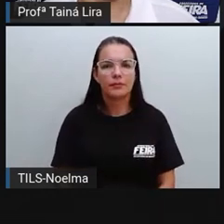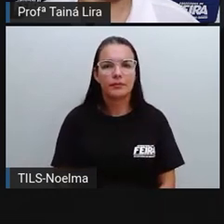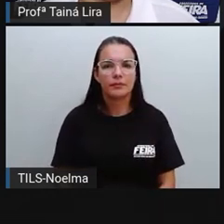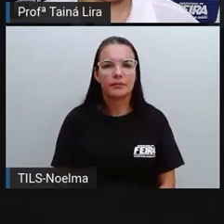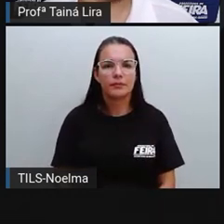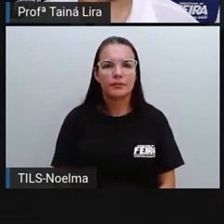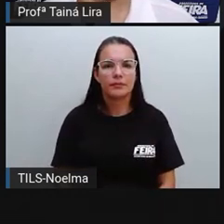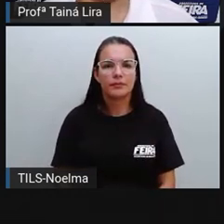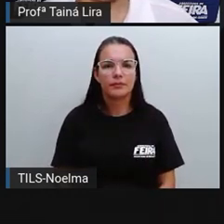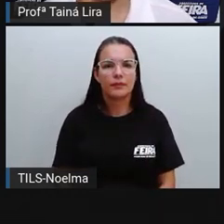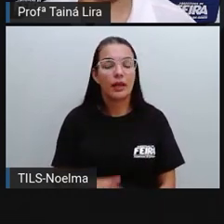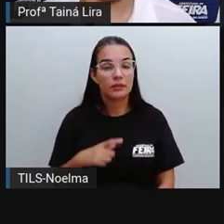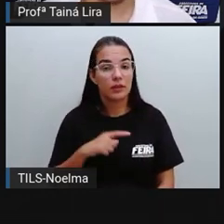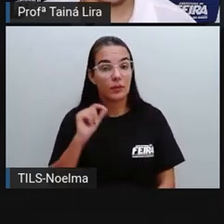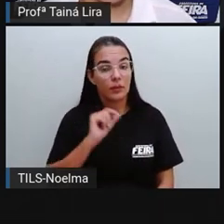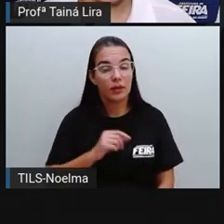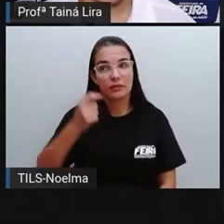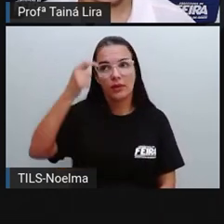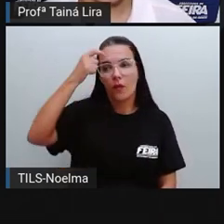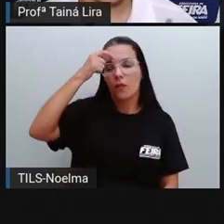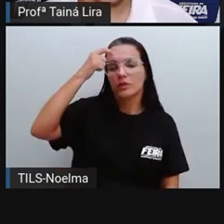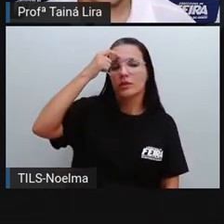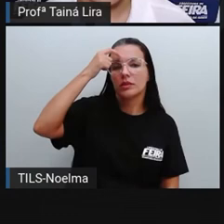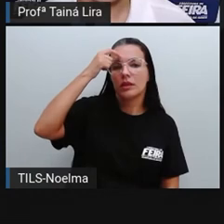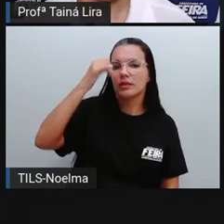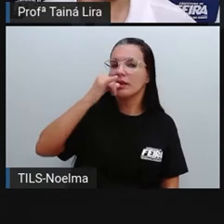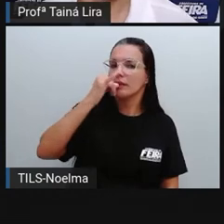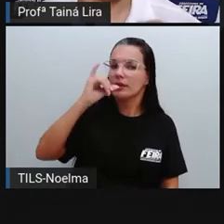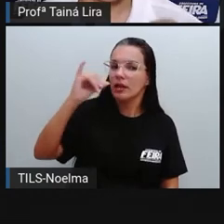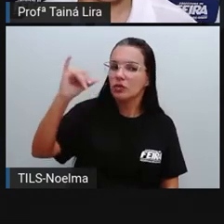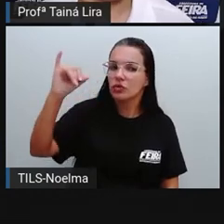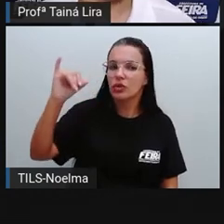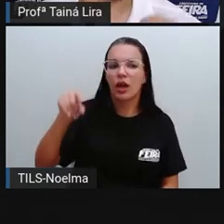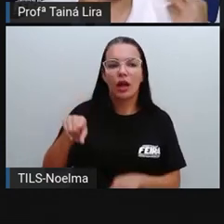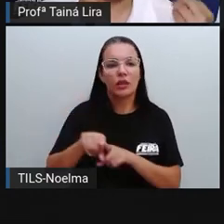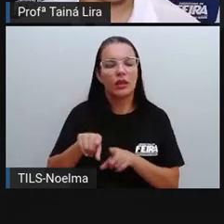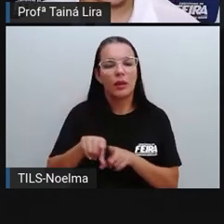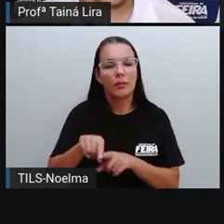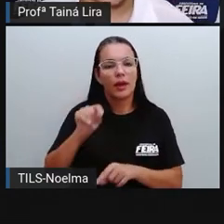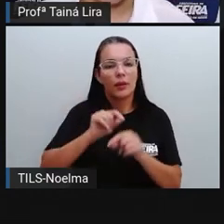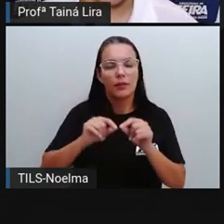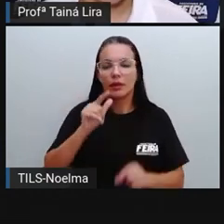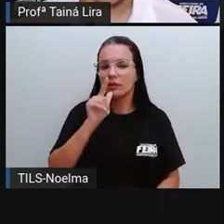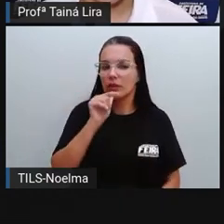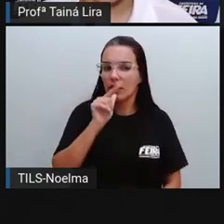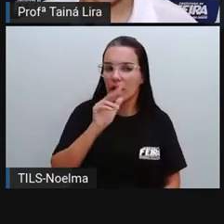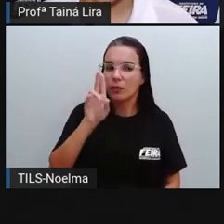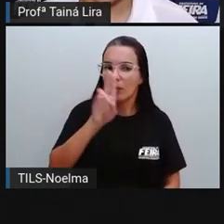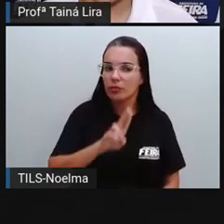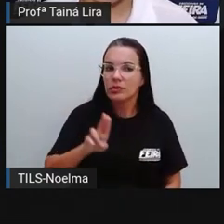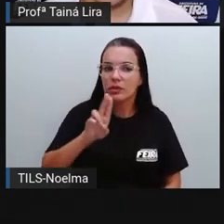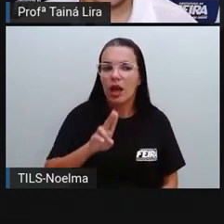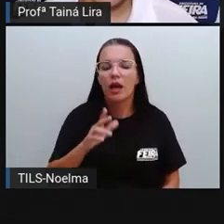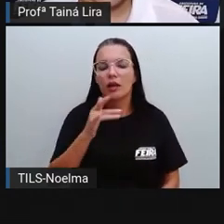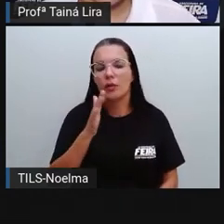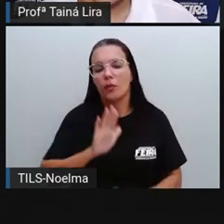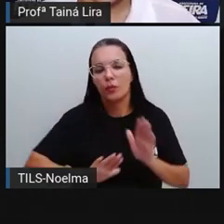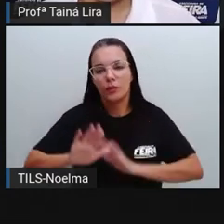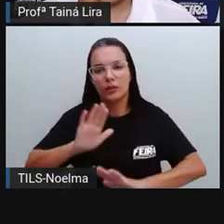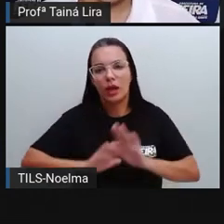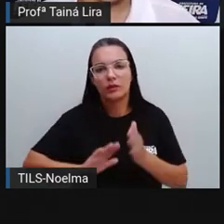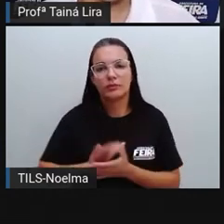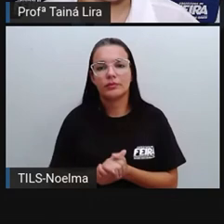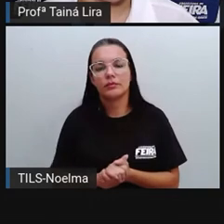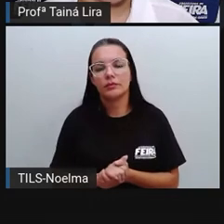Então, ele vem falando aí sobre o uso consciente da energia e também da água, certo?